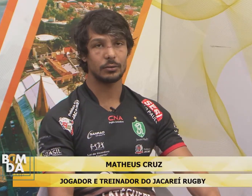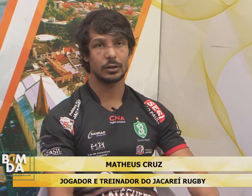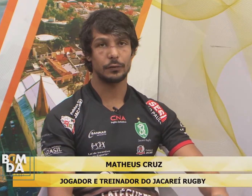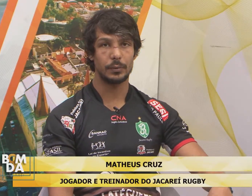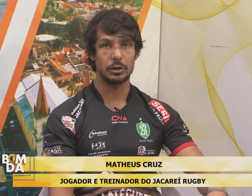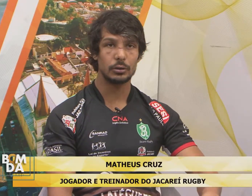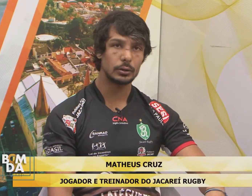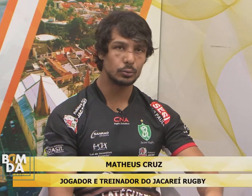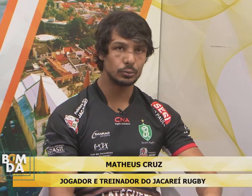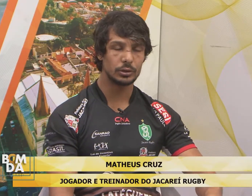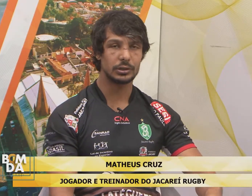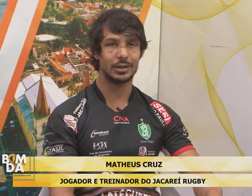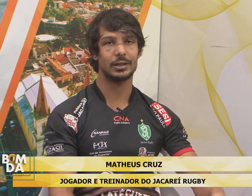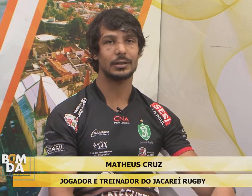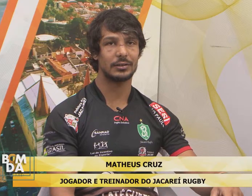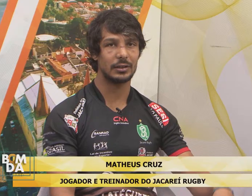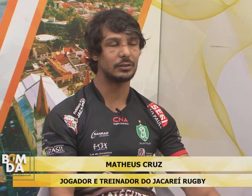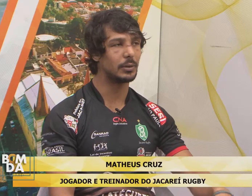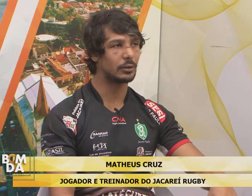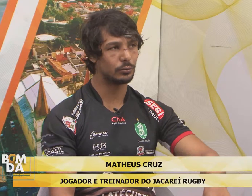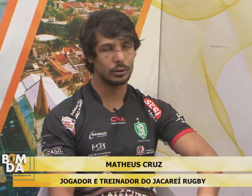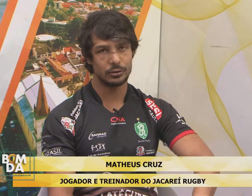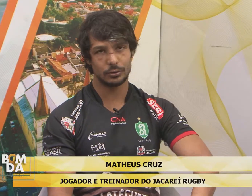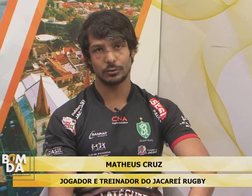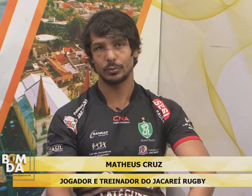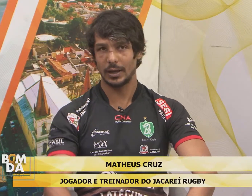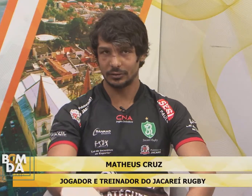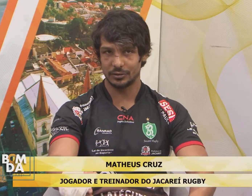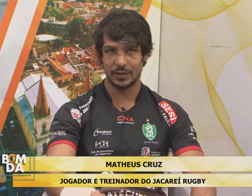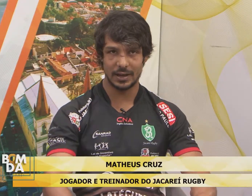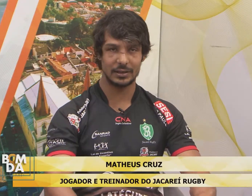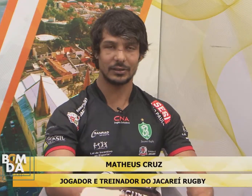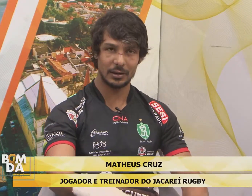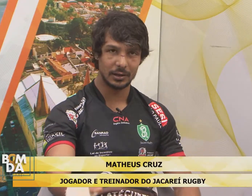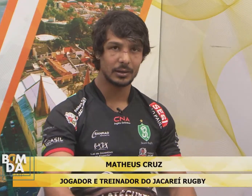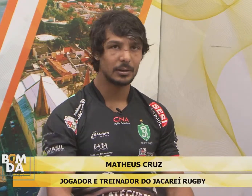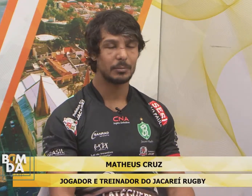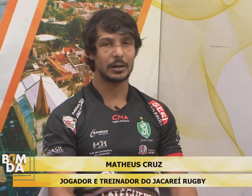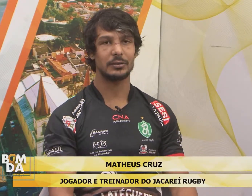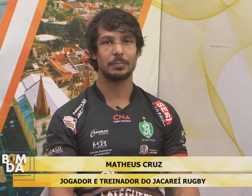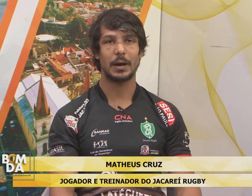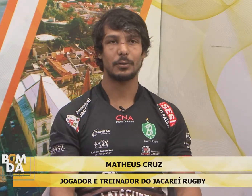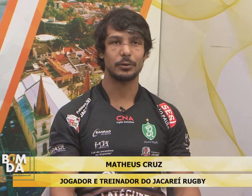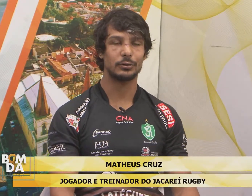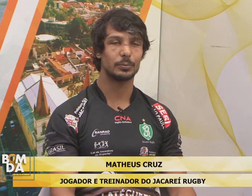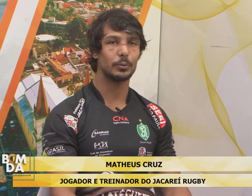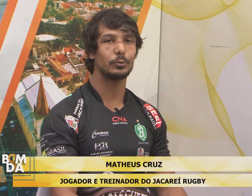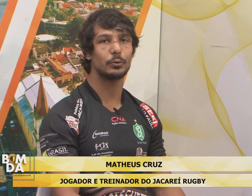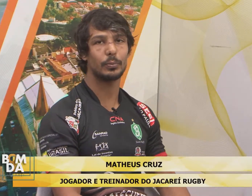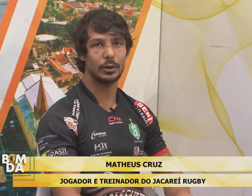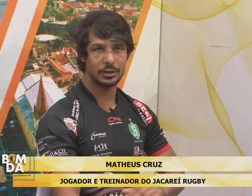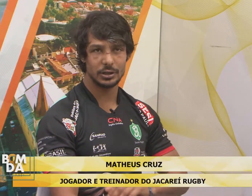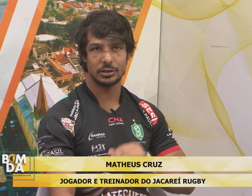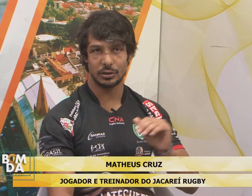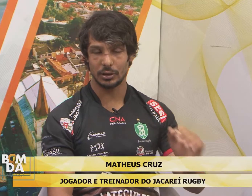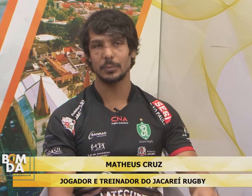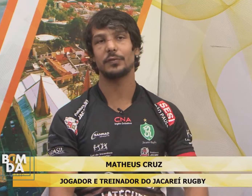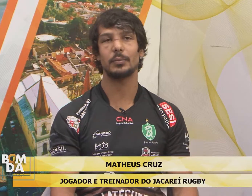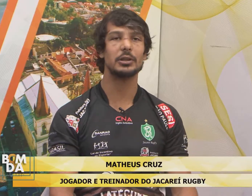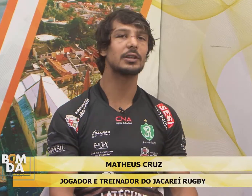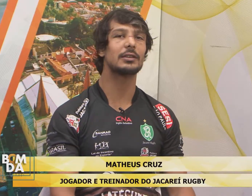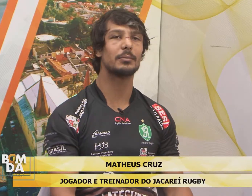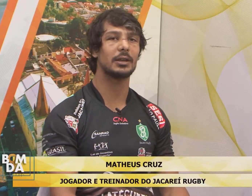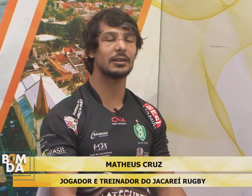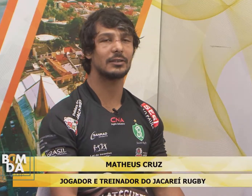tem a categoria do feminino adulto que treina das 6 e meia às 8. Então, as mulheres que tiverem aí, quiserem participar, conhecer um pouco do esporte. A gente tem a